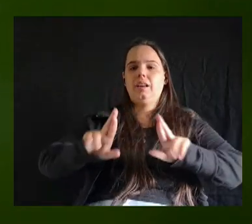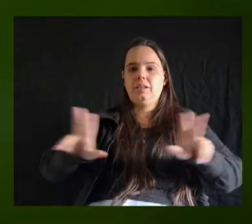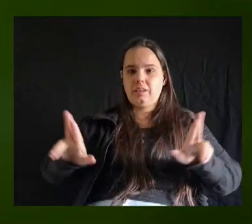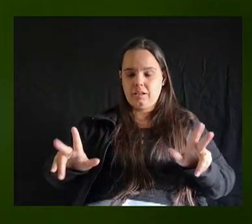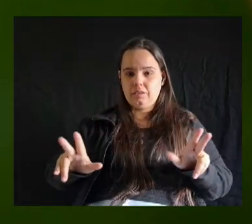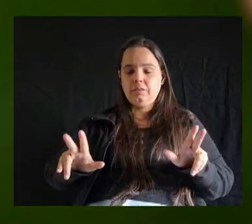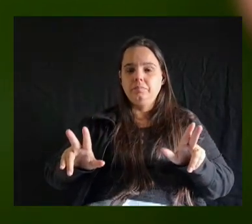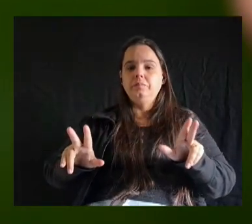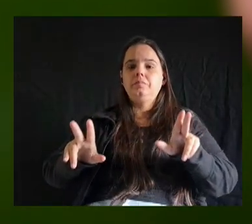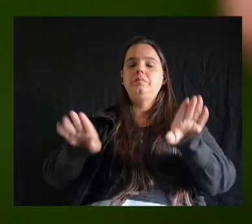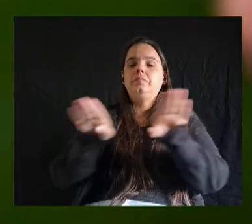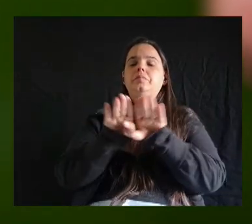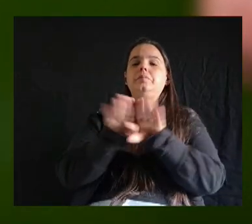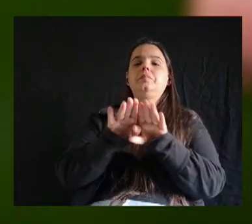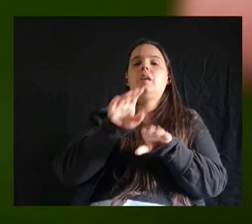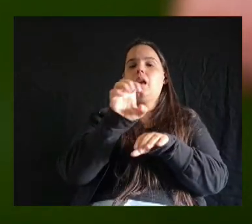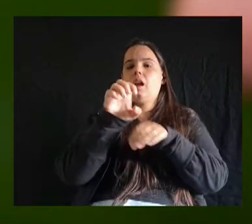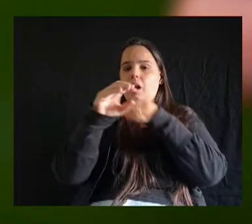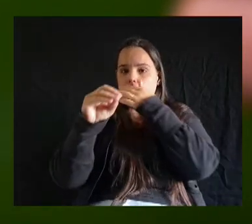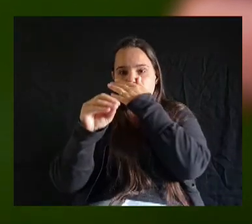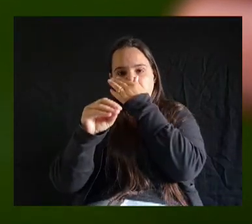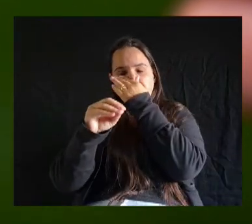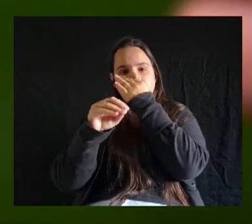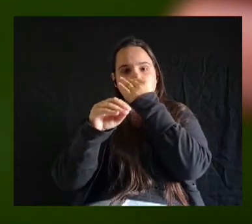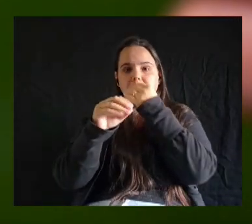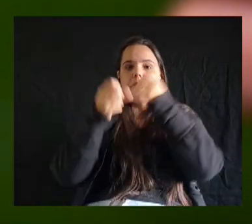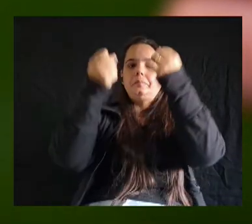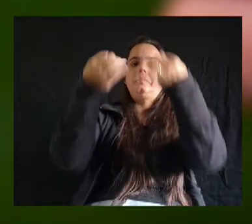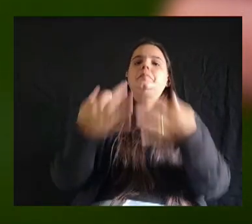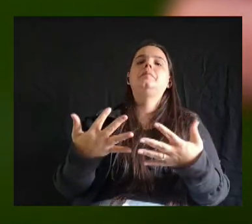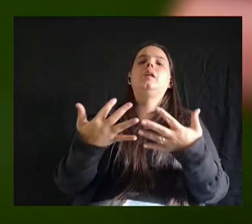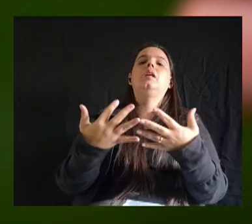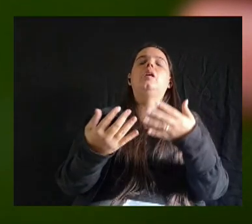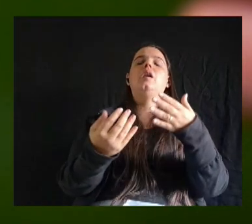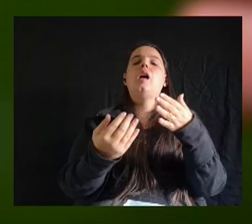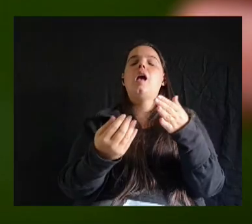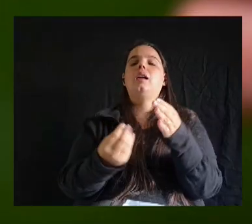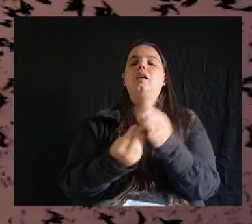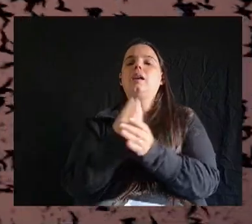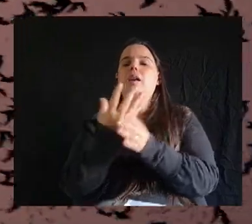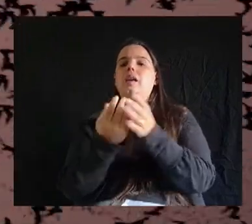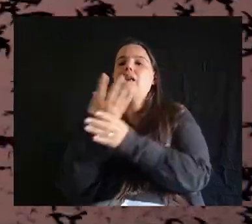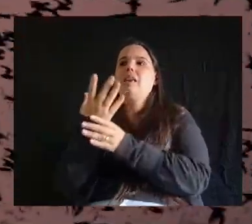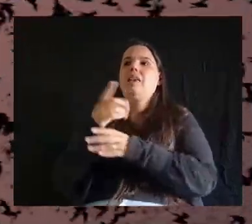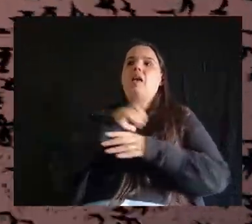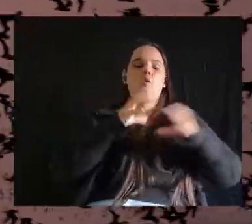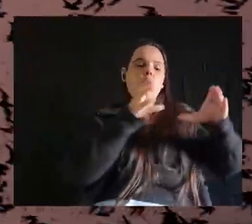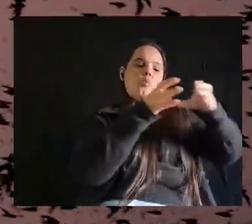ecolocalização, indicando a existência de dialetos entre os grupos.